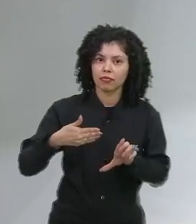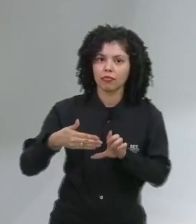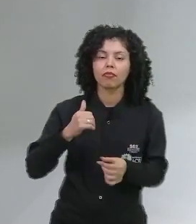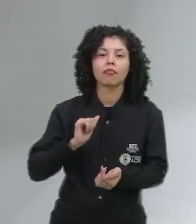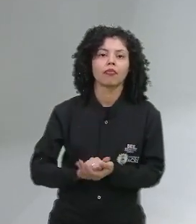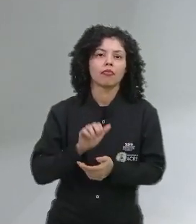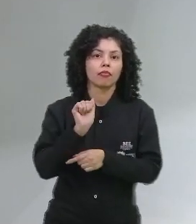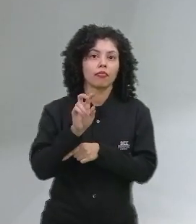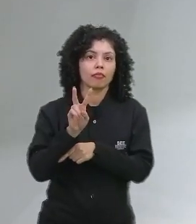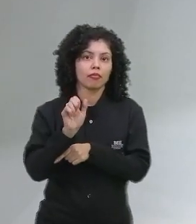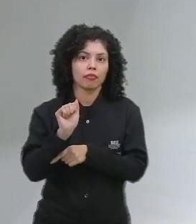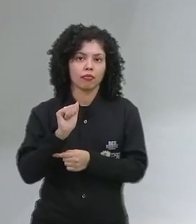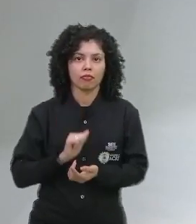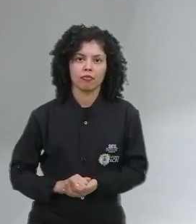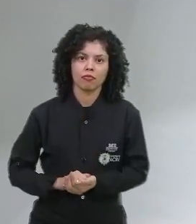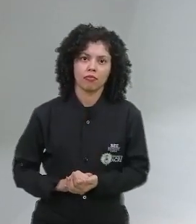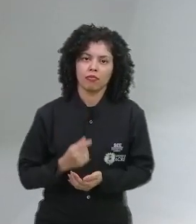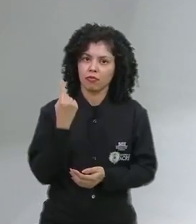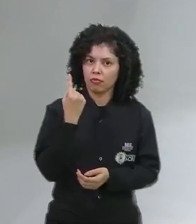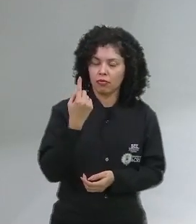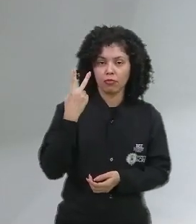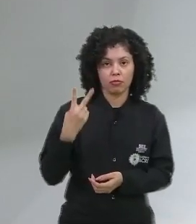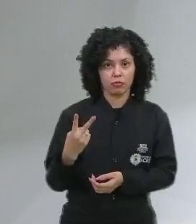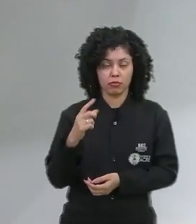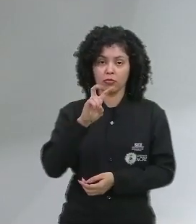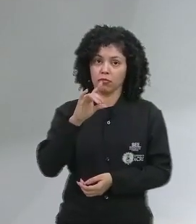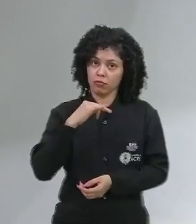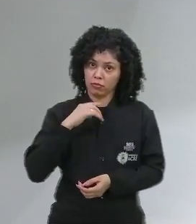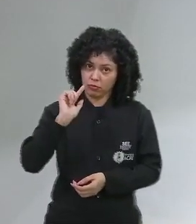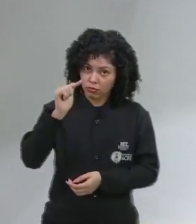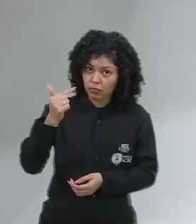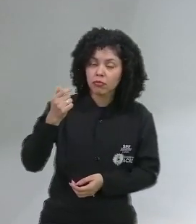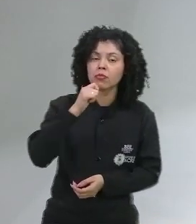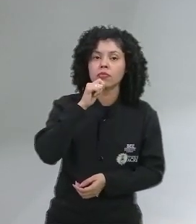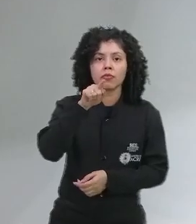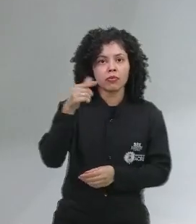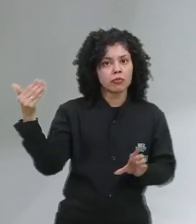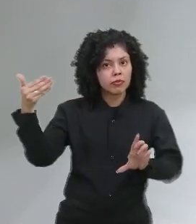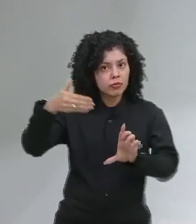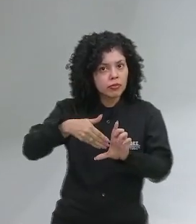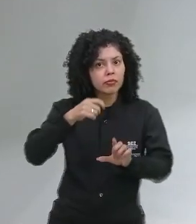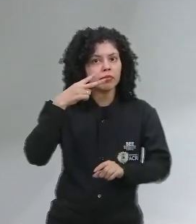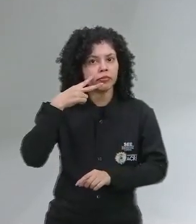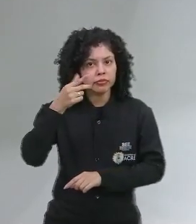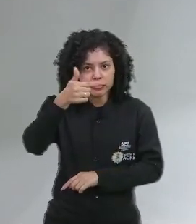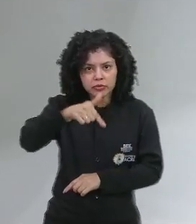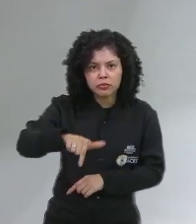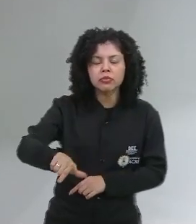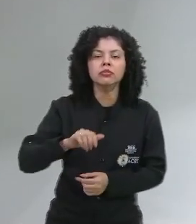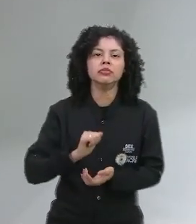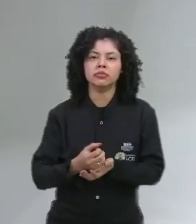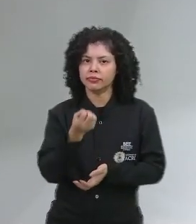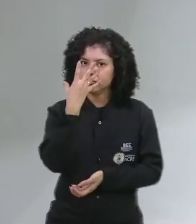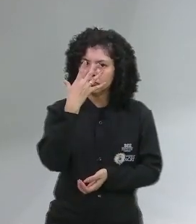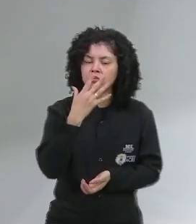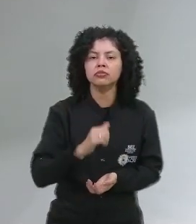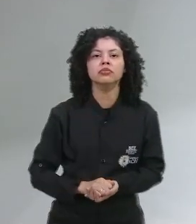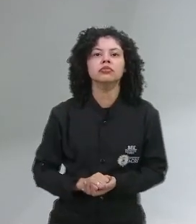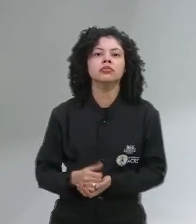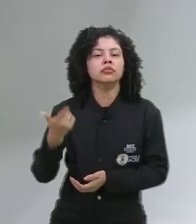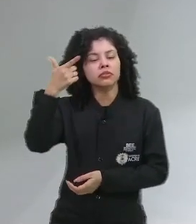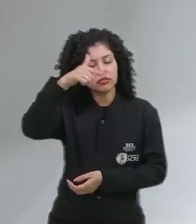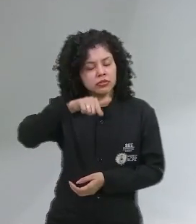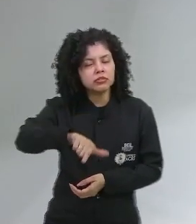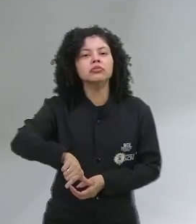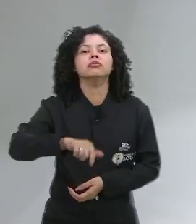o AVA, a aula 1 e a aula 2, elas estarão lá para você acessar e rever, tirar print, reassistir